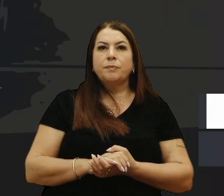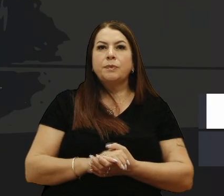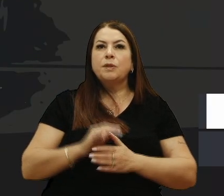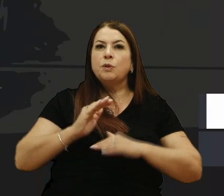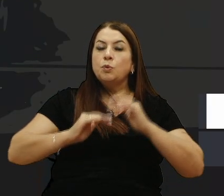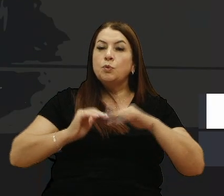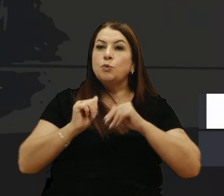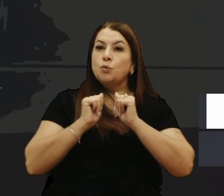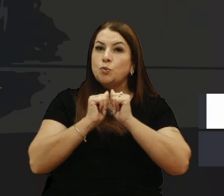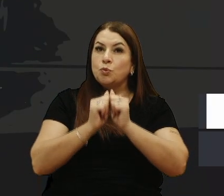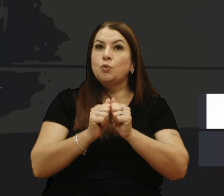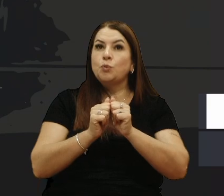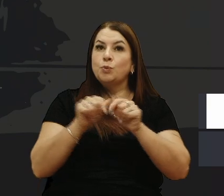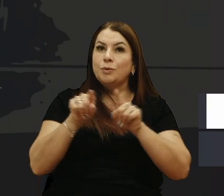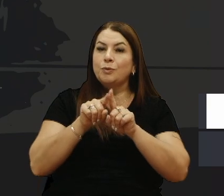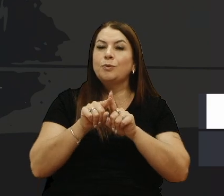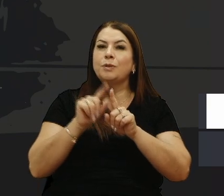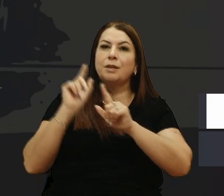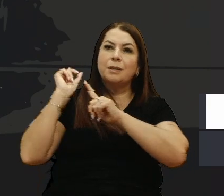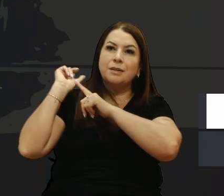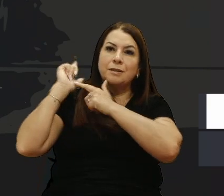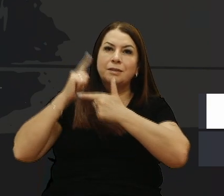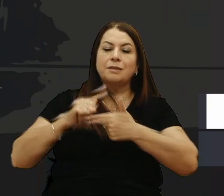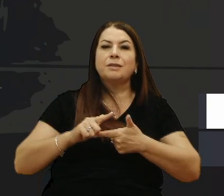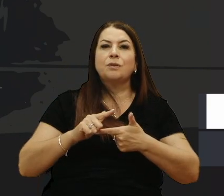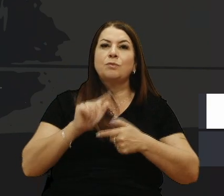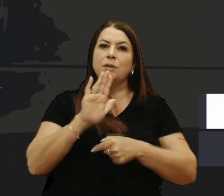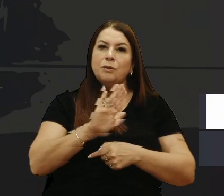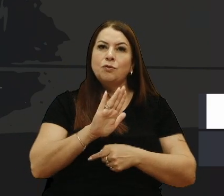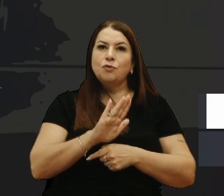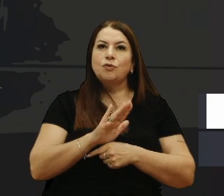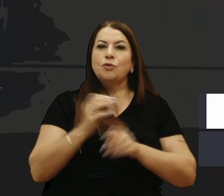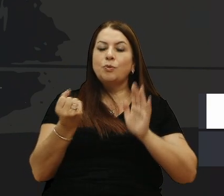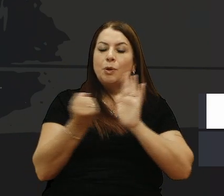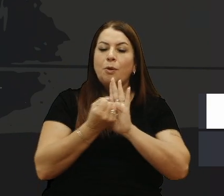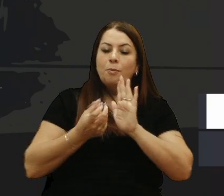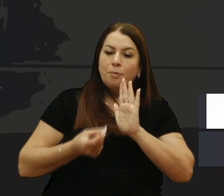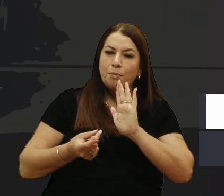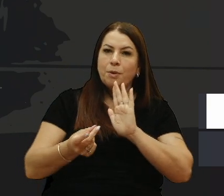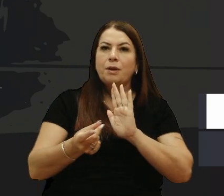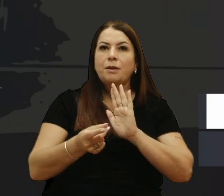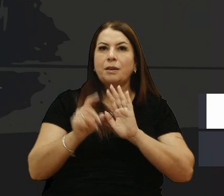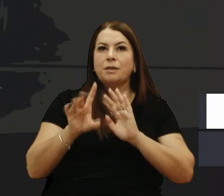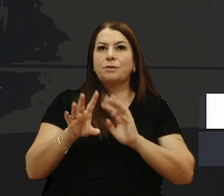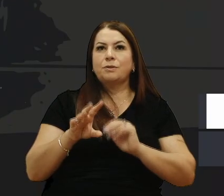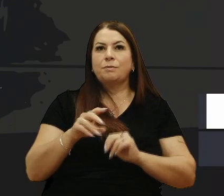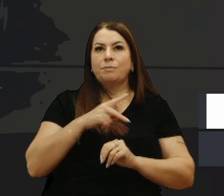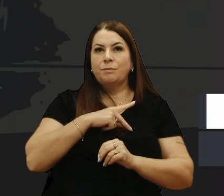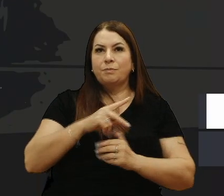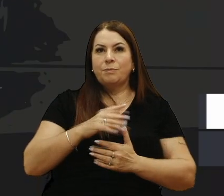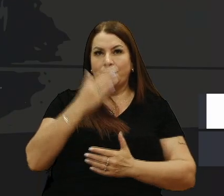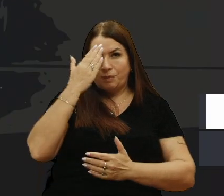construiu e das tradições que deixou como legado. Era isso,